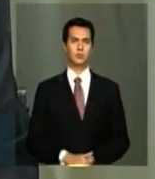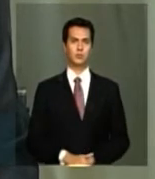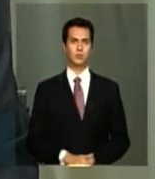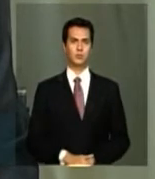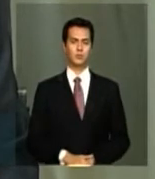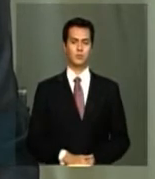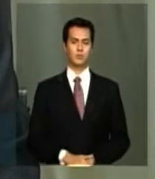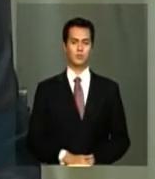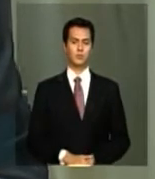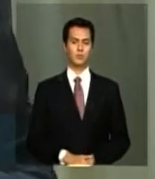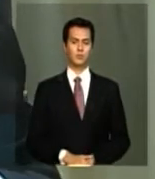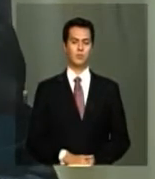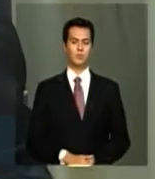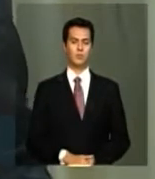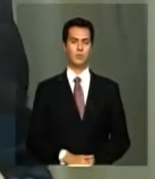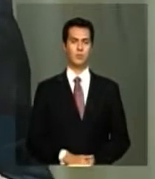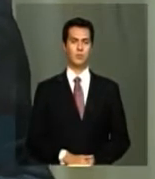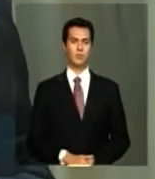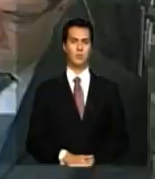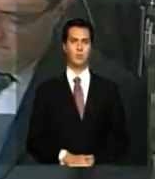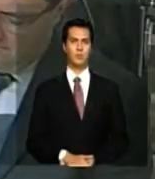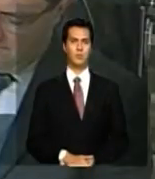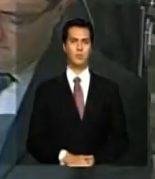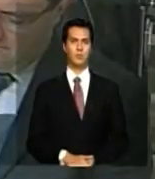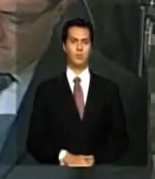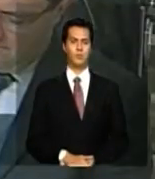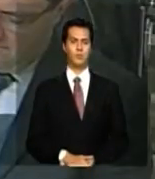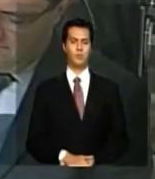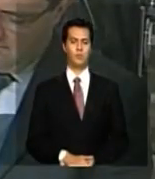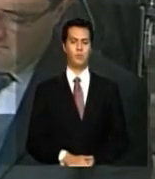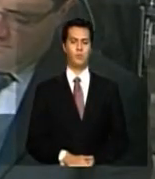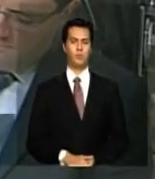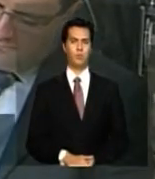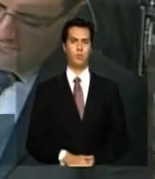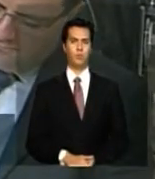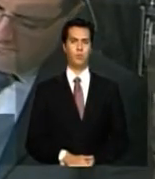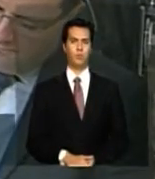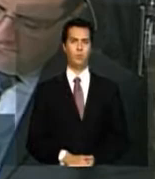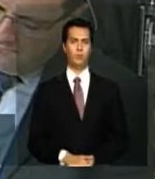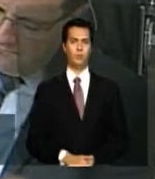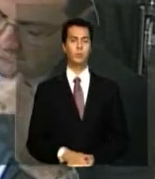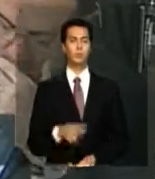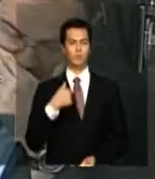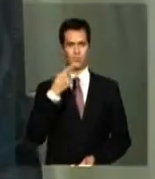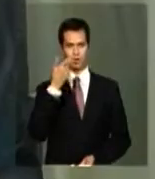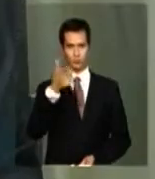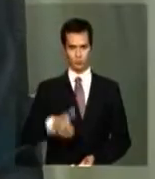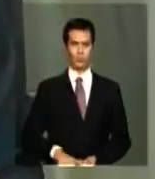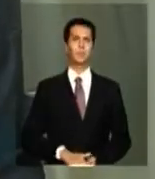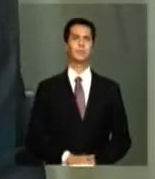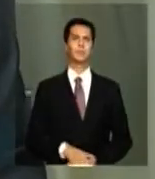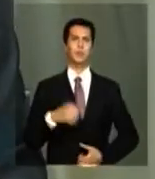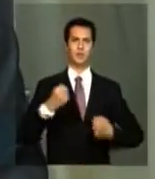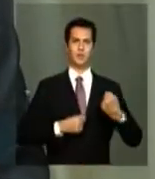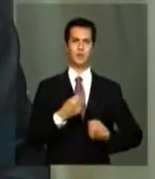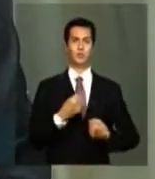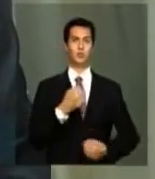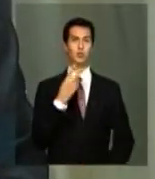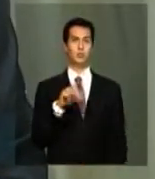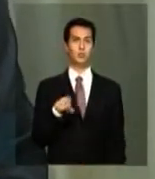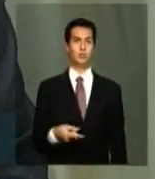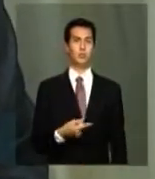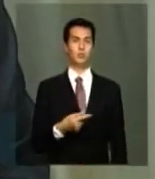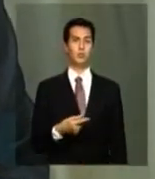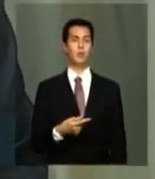para repete bom vocês repetir de 1000 a 2000 cilindradas de